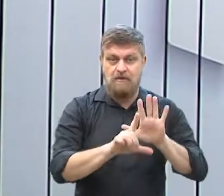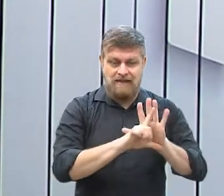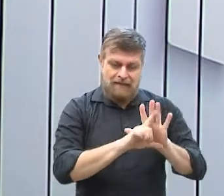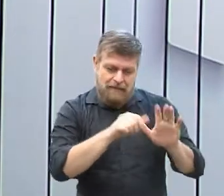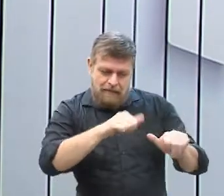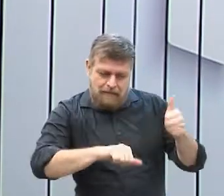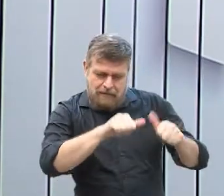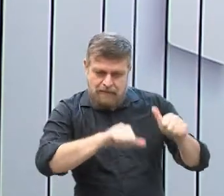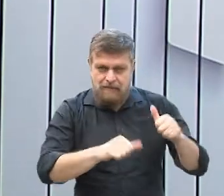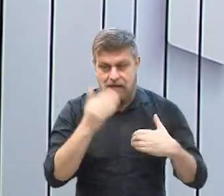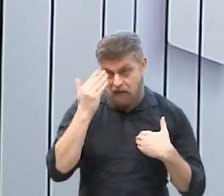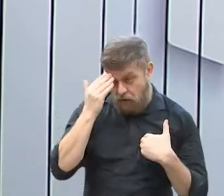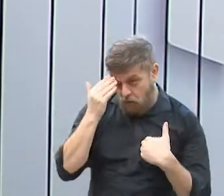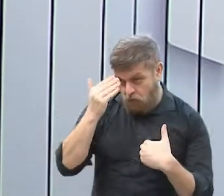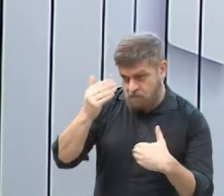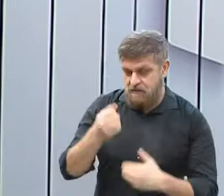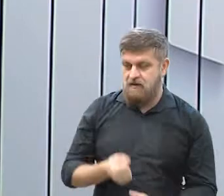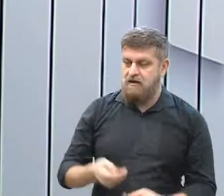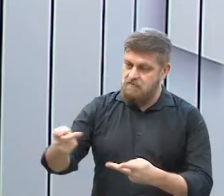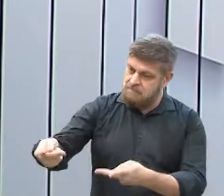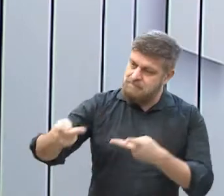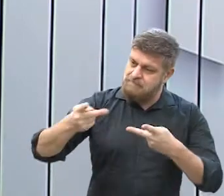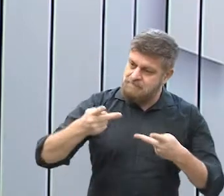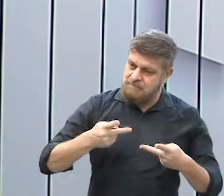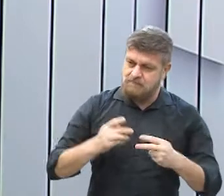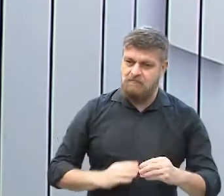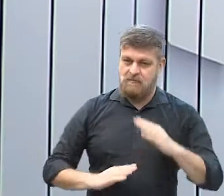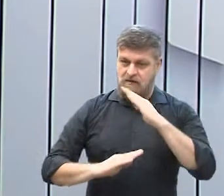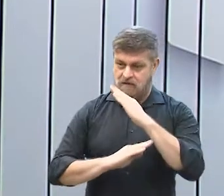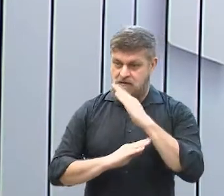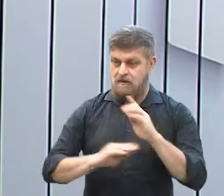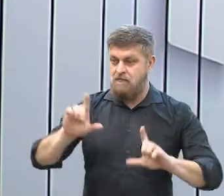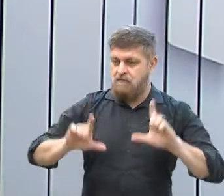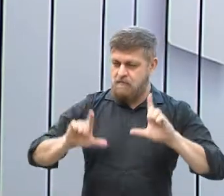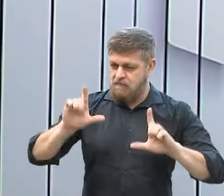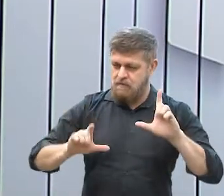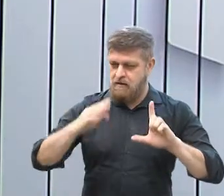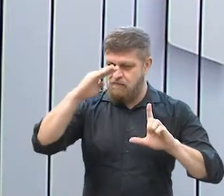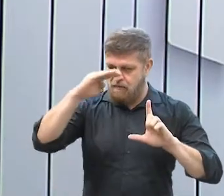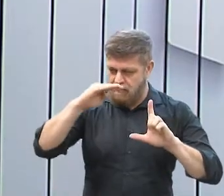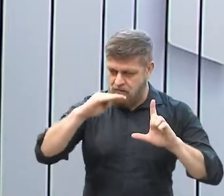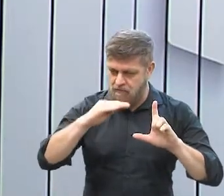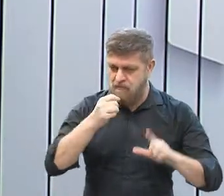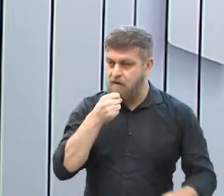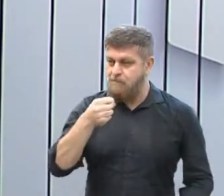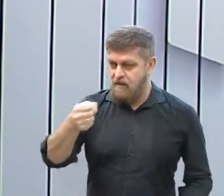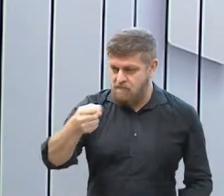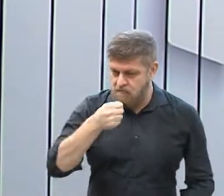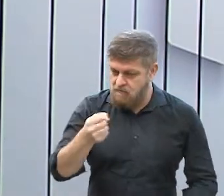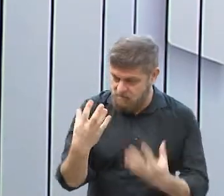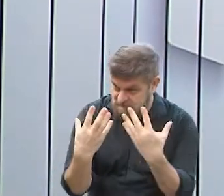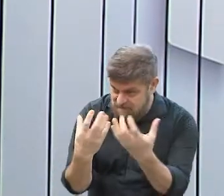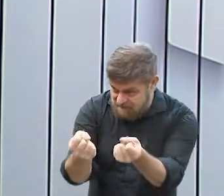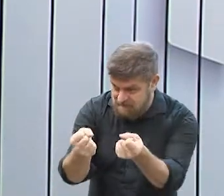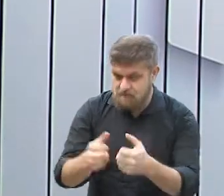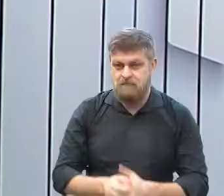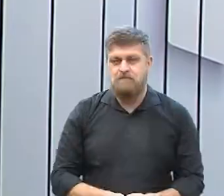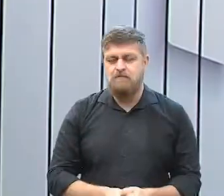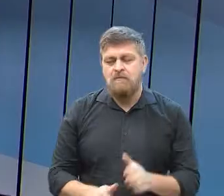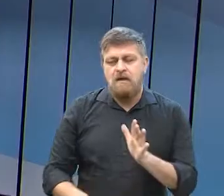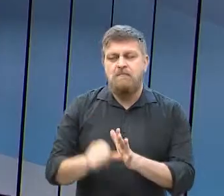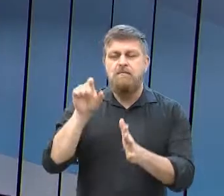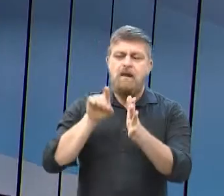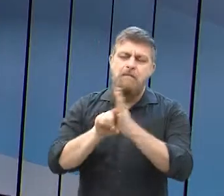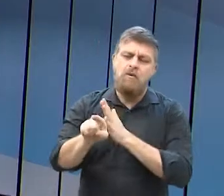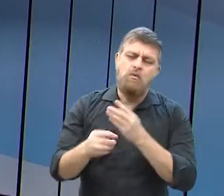Silva, muito obrigado por ter aceito o convite para participar do Em Pauta aqui dentro do Câmara Total. E a primeira pergunta que eu sempre